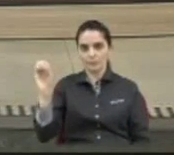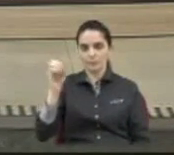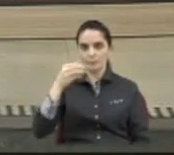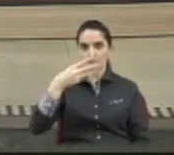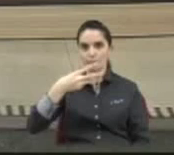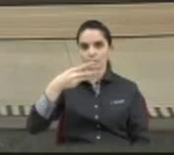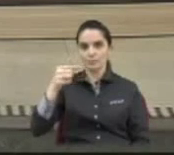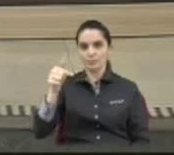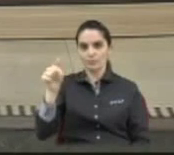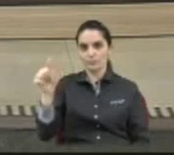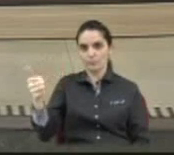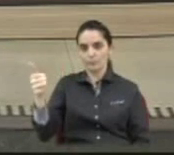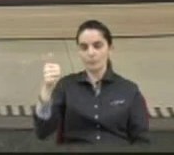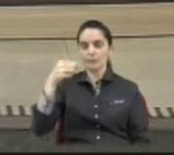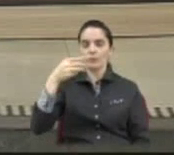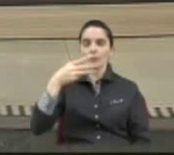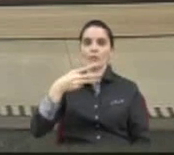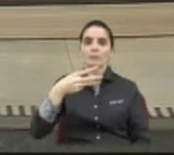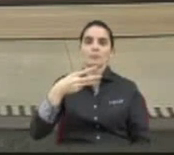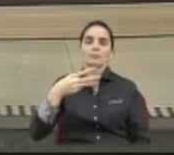Raul, 371, doutor Raul,